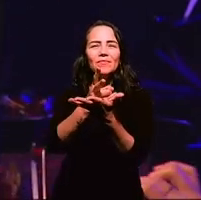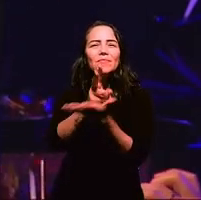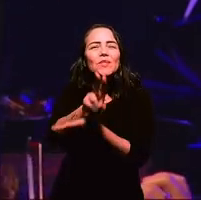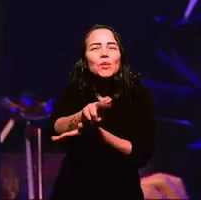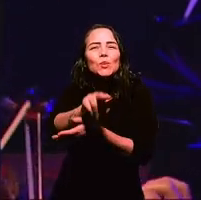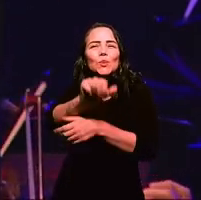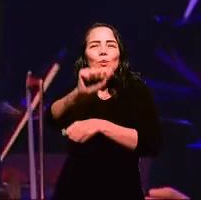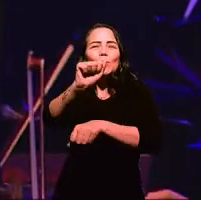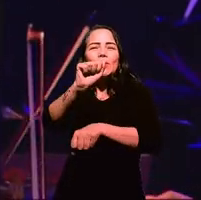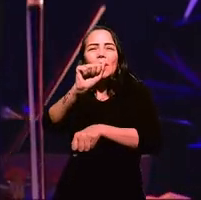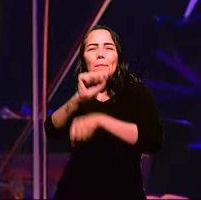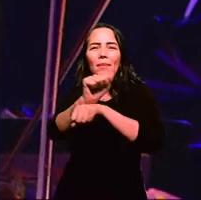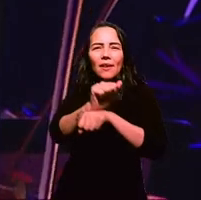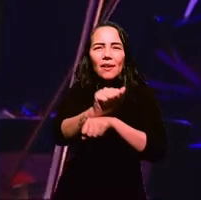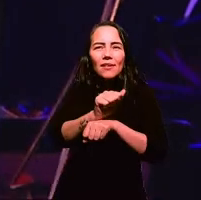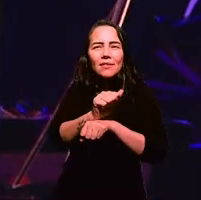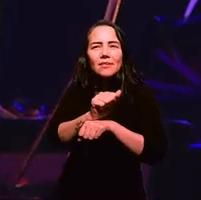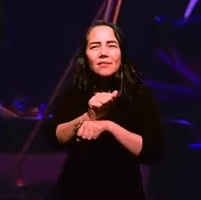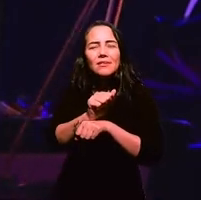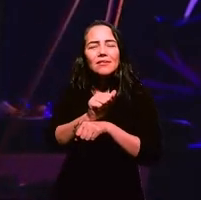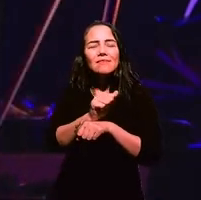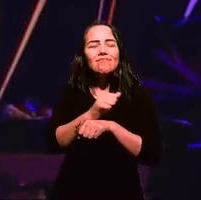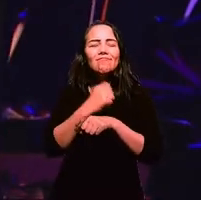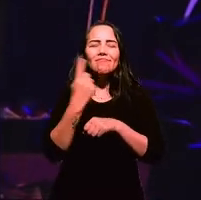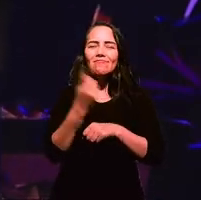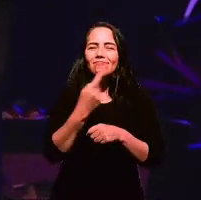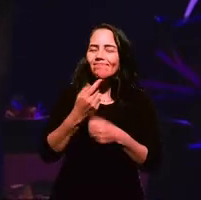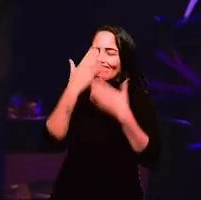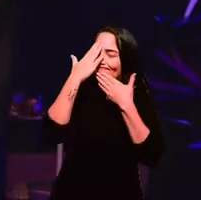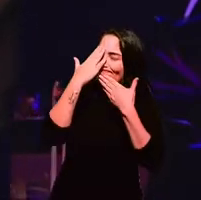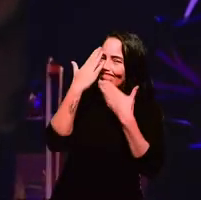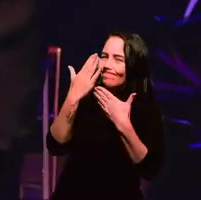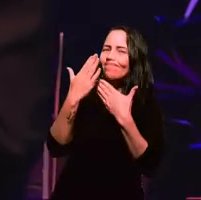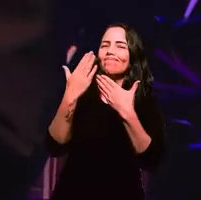nunca tantos deveram tanto a tão poucos.